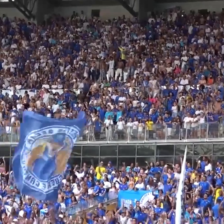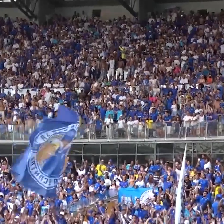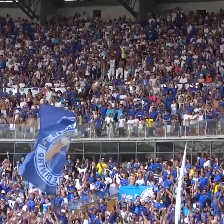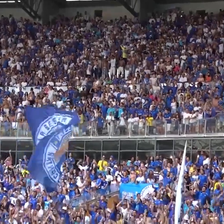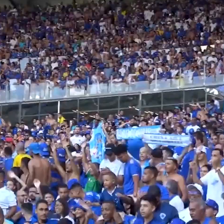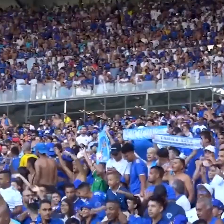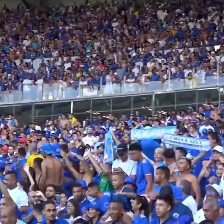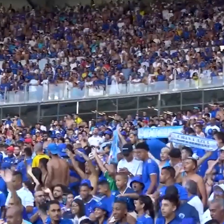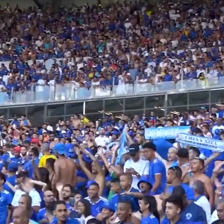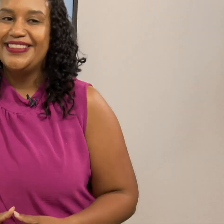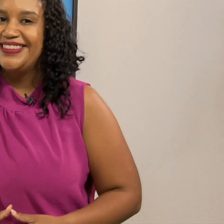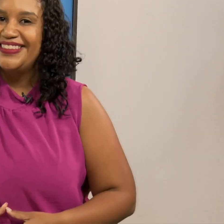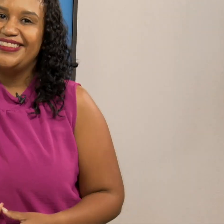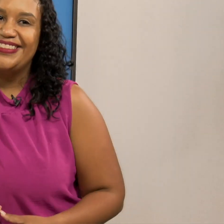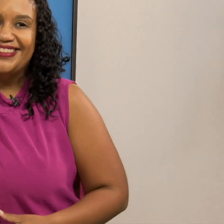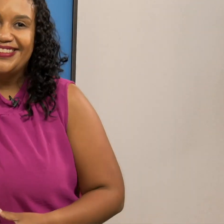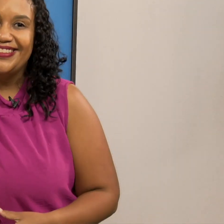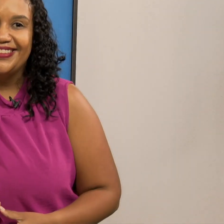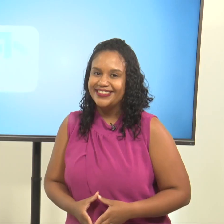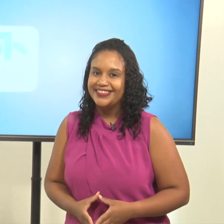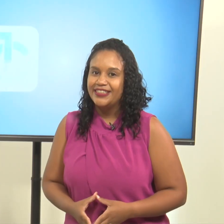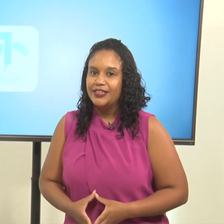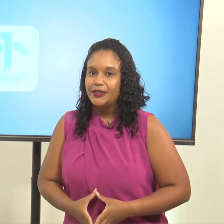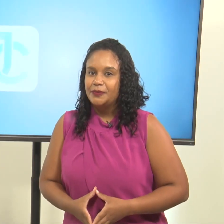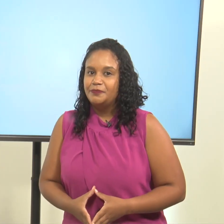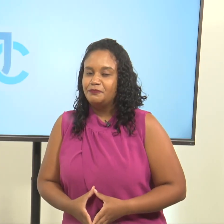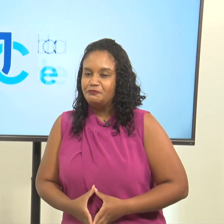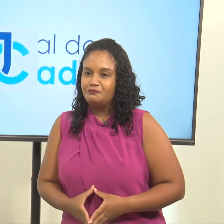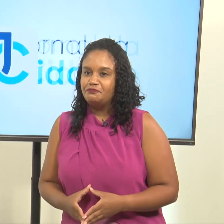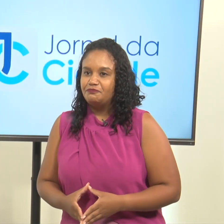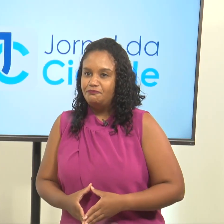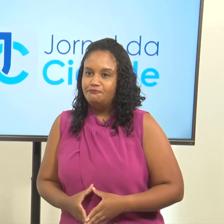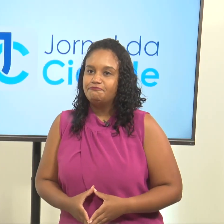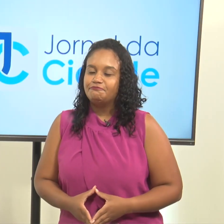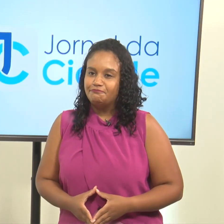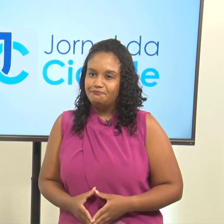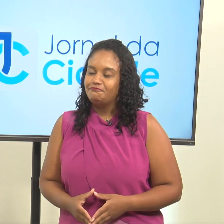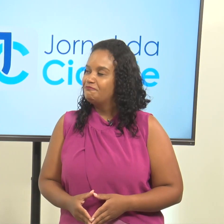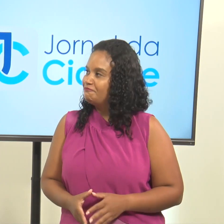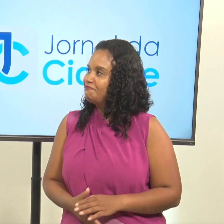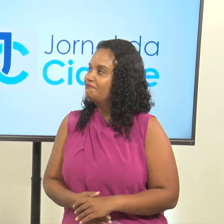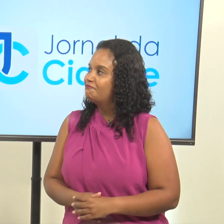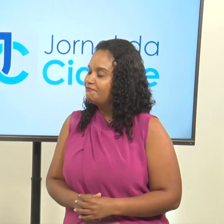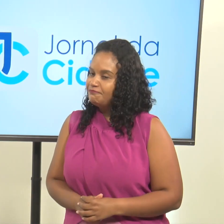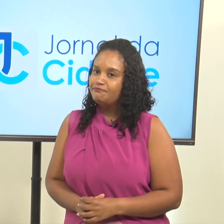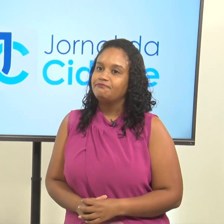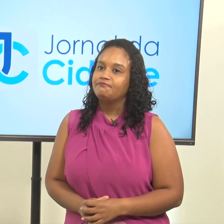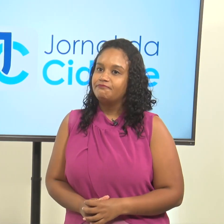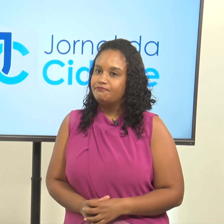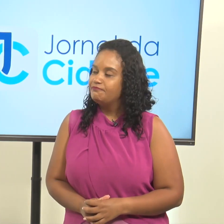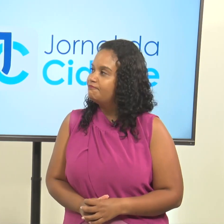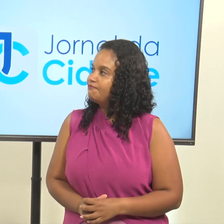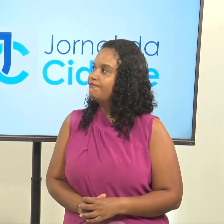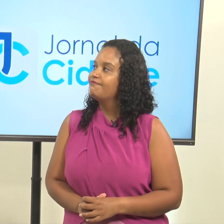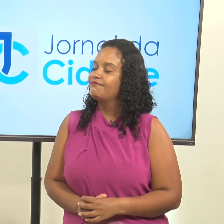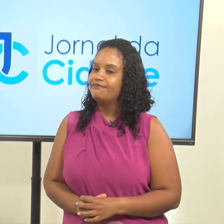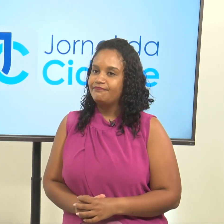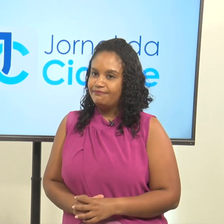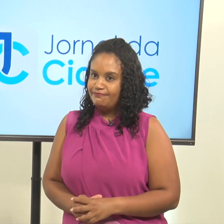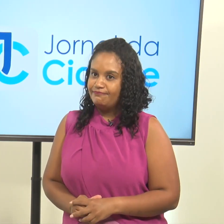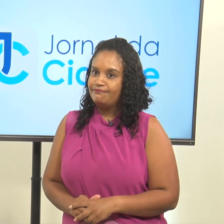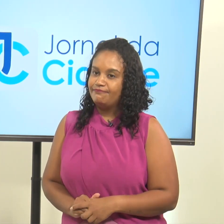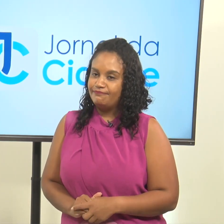para torcer, né, Raquel? É isso aí. Infelizmente, a gente tenta que conviver com esse tipo de notícia ainda. A gente falou outro dia sobre isso